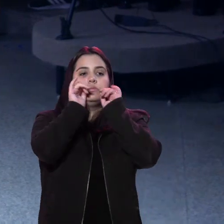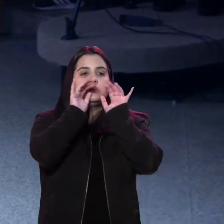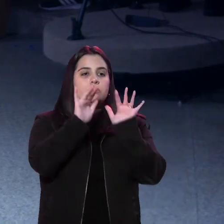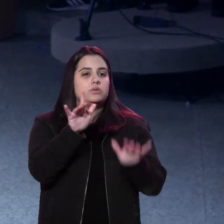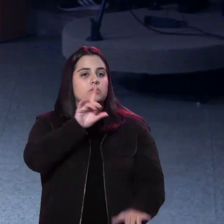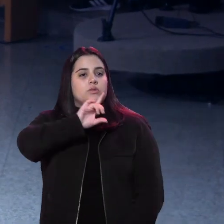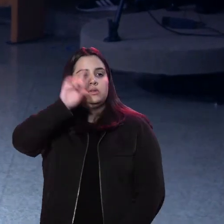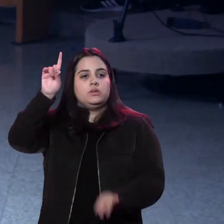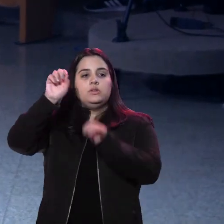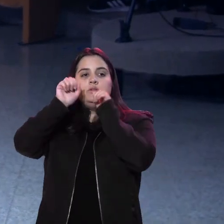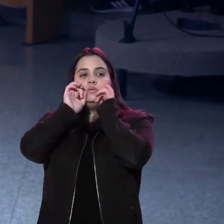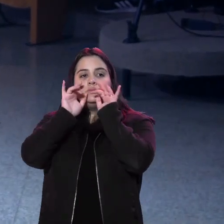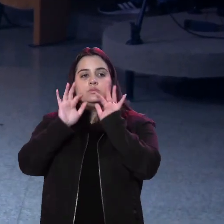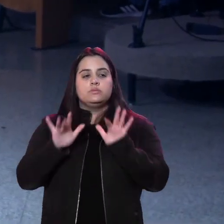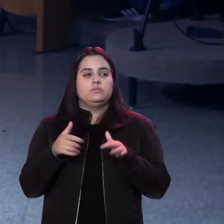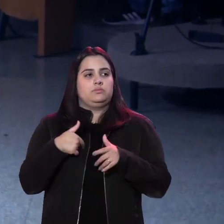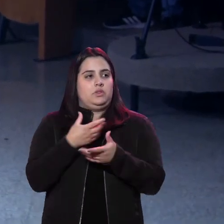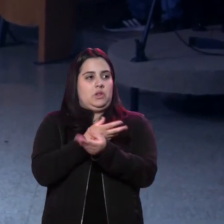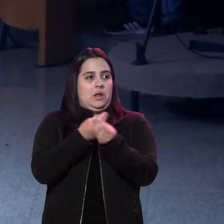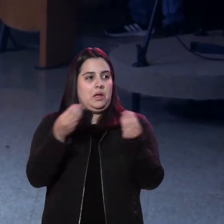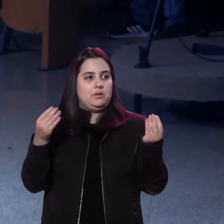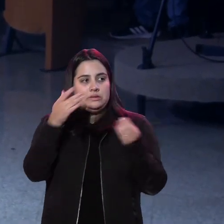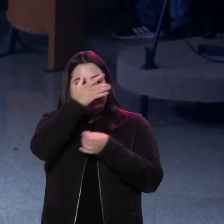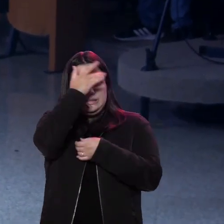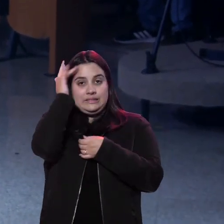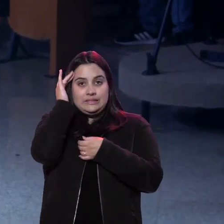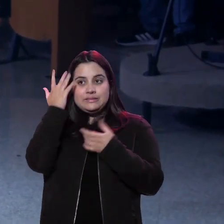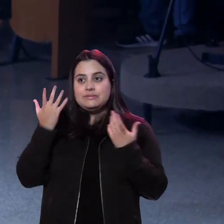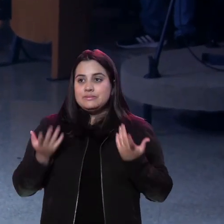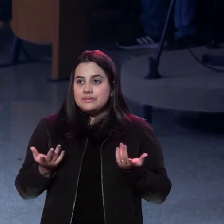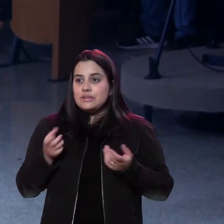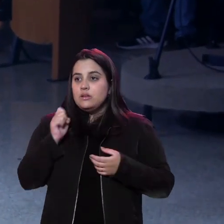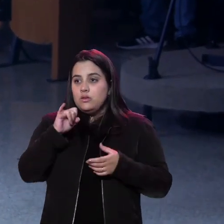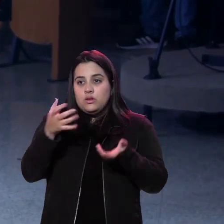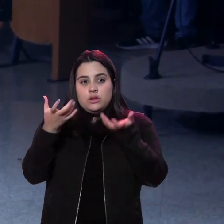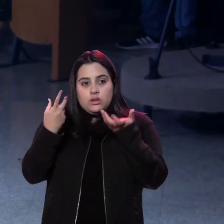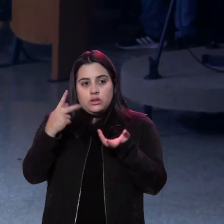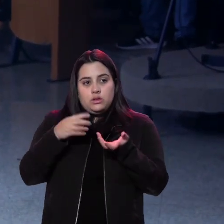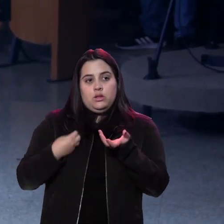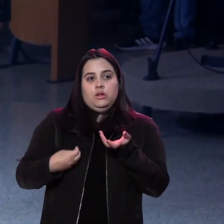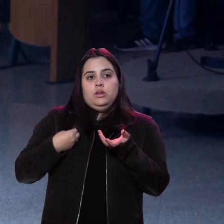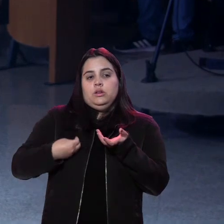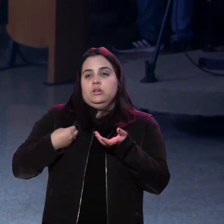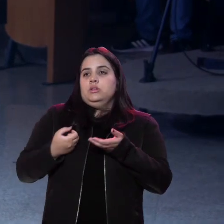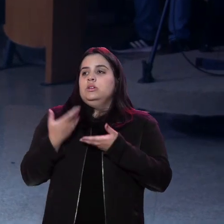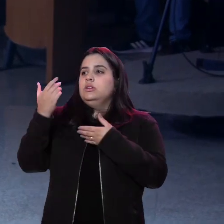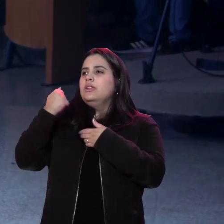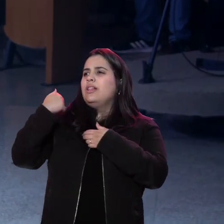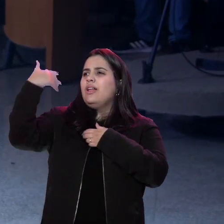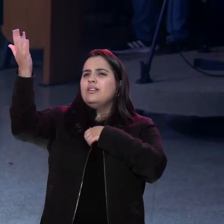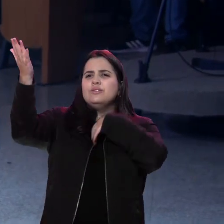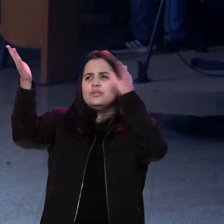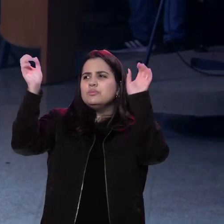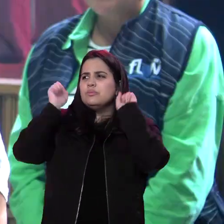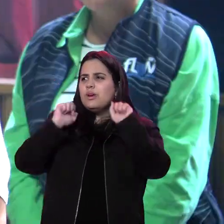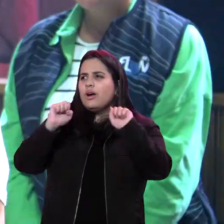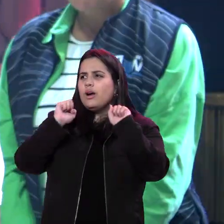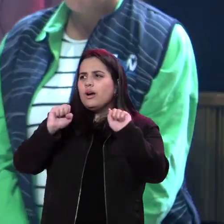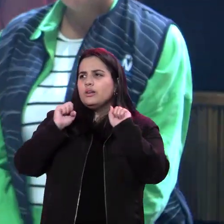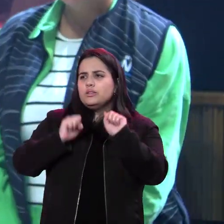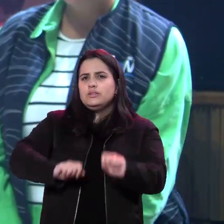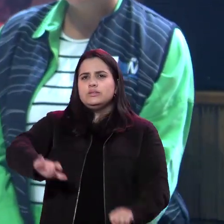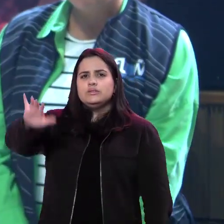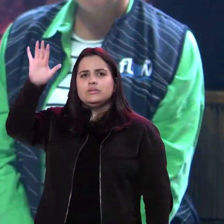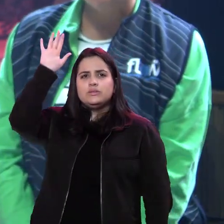Deus abençoe. Quanta gente. Se você quer entregar a sua vida para Jesus, se você está lá no fundo, ergue sua mão bem alto, não tem